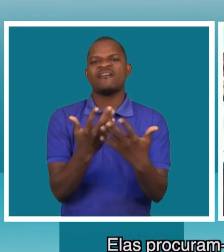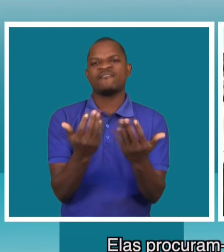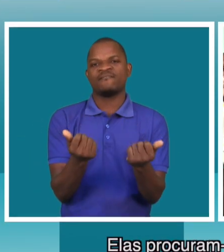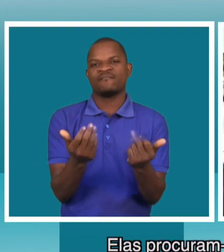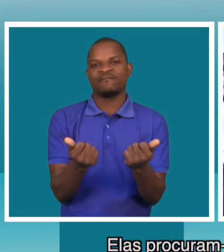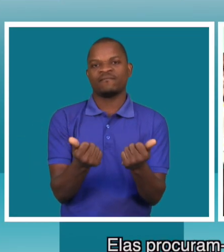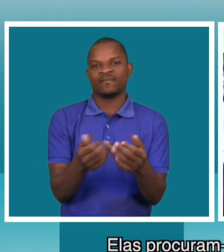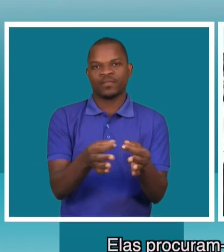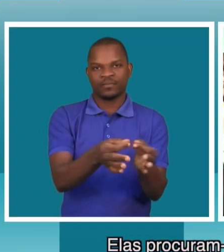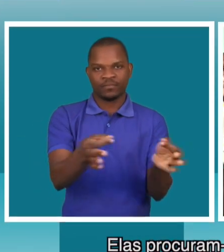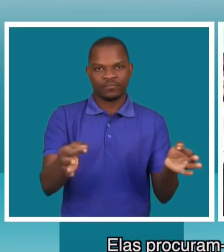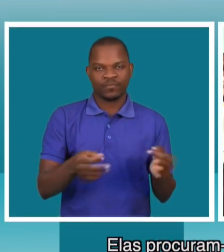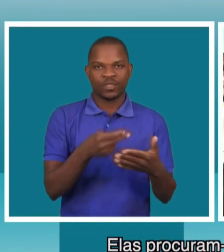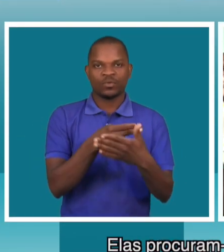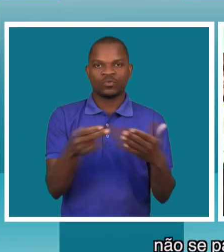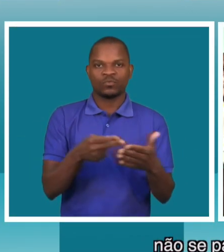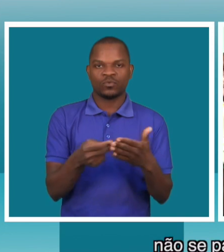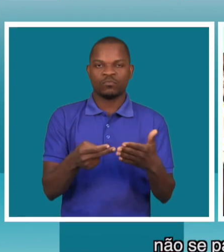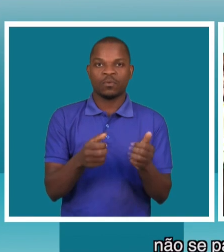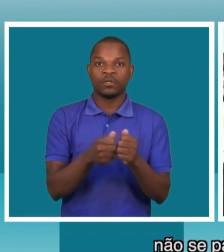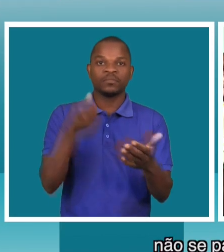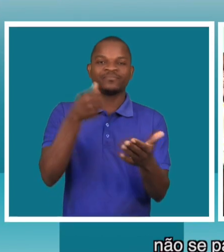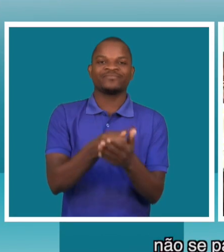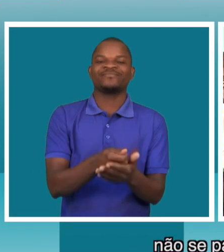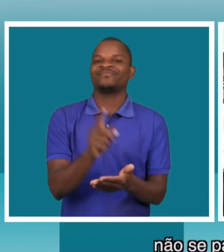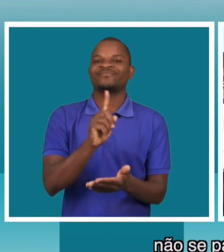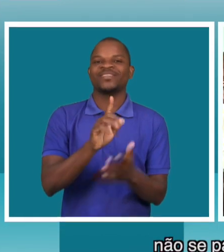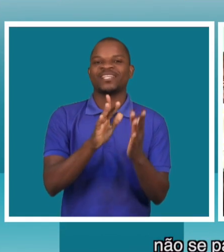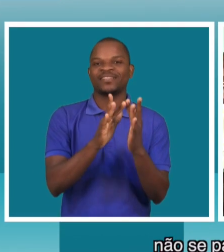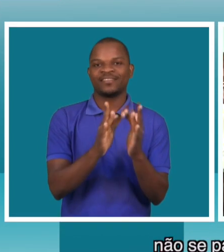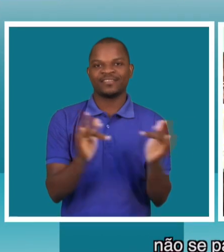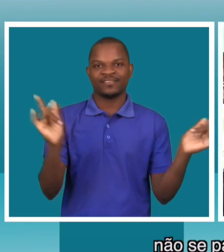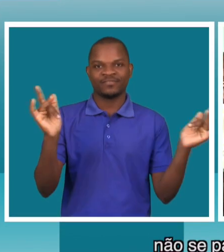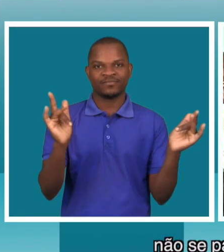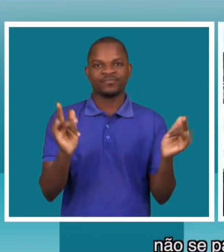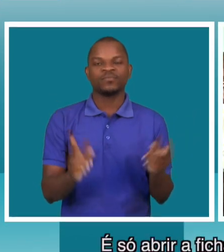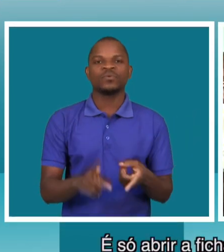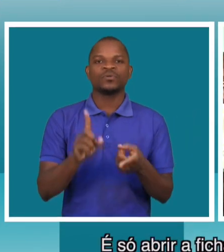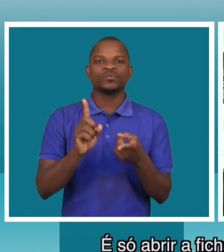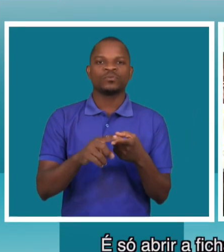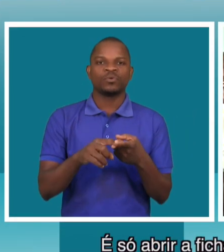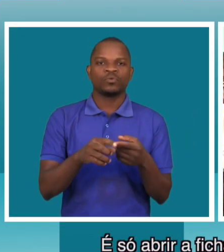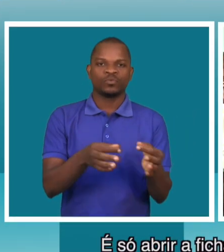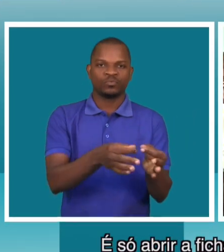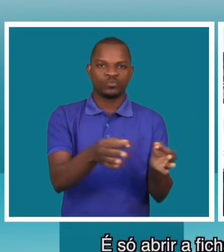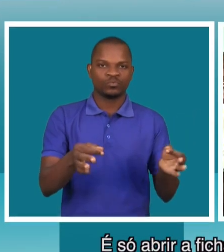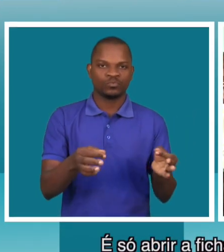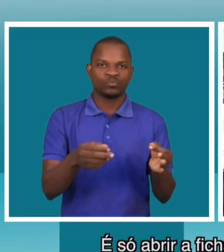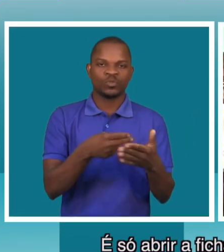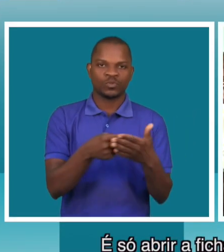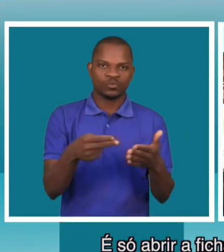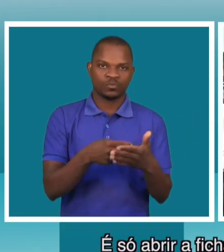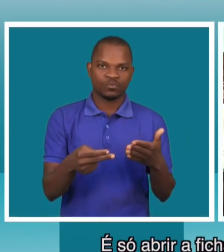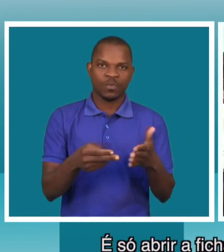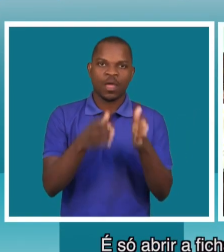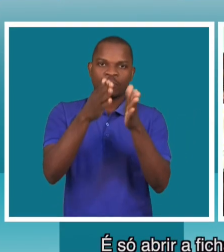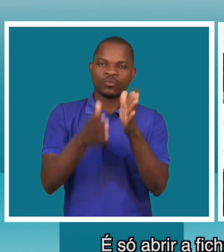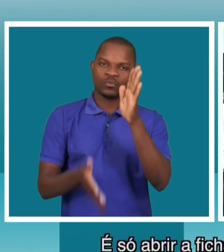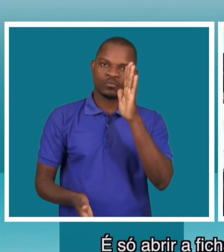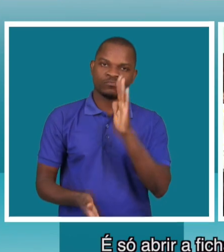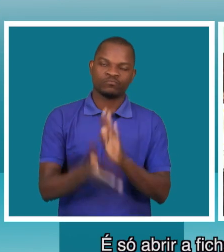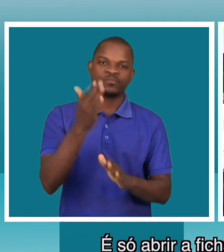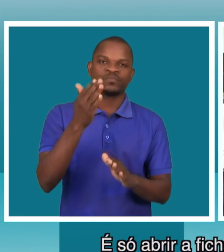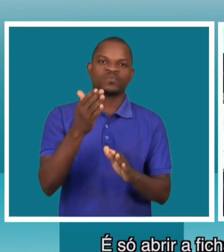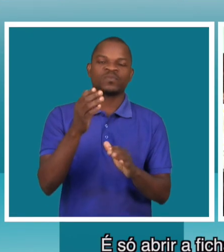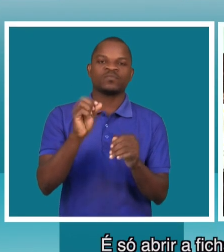abrir uma ficha aqui, não se paga nada, é tudo gratuito. É só abrir as fichas, e a pessoa